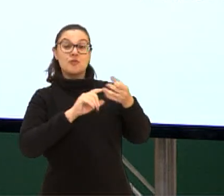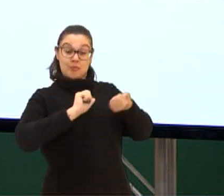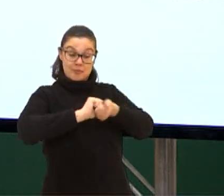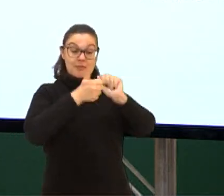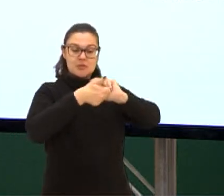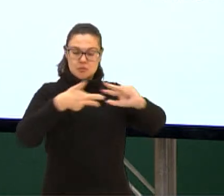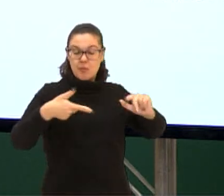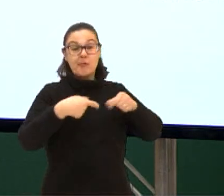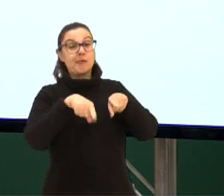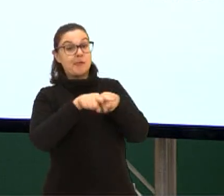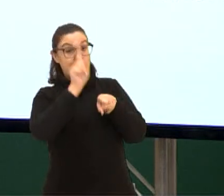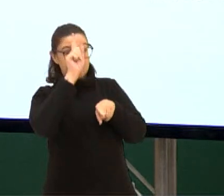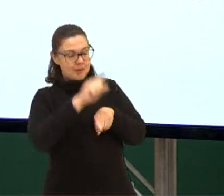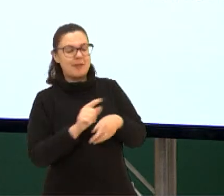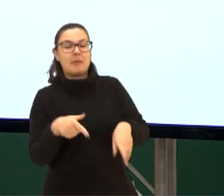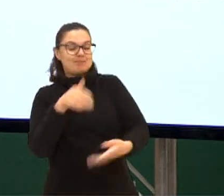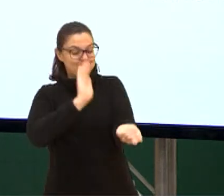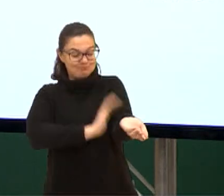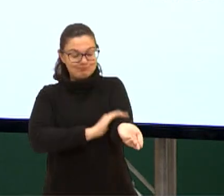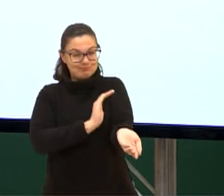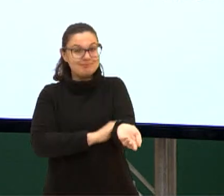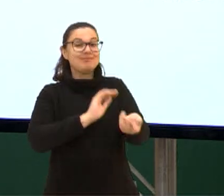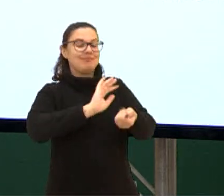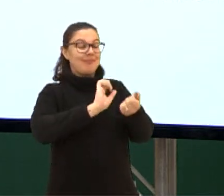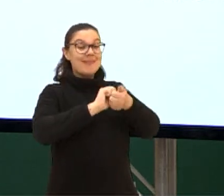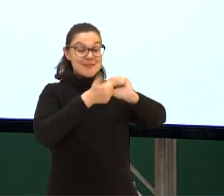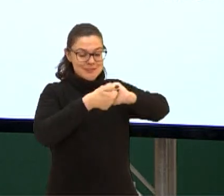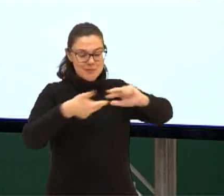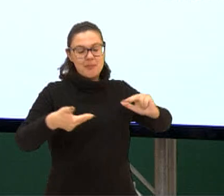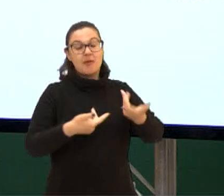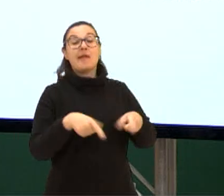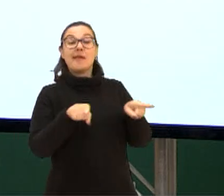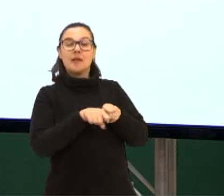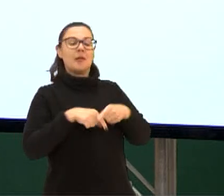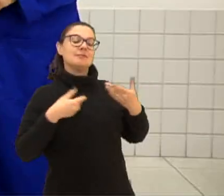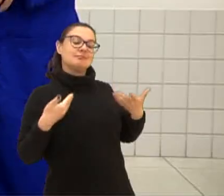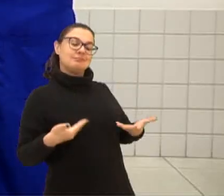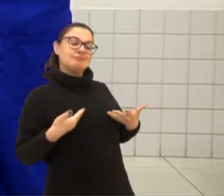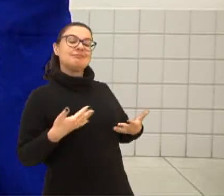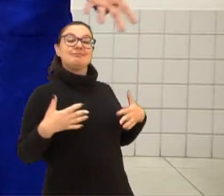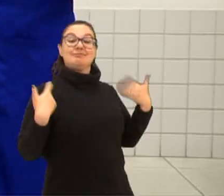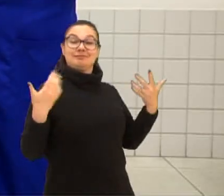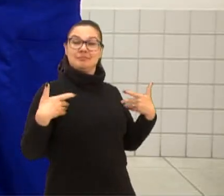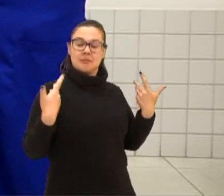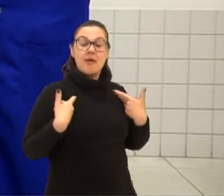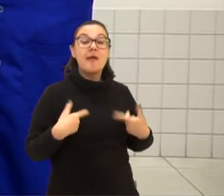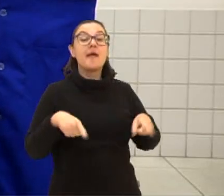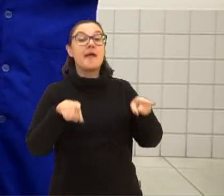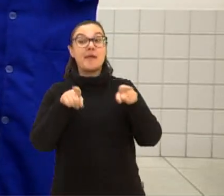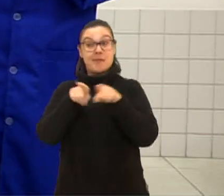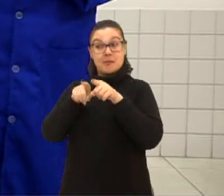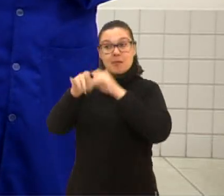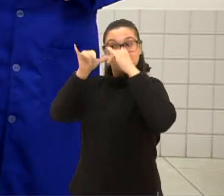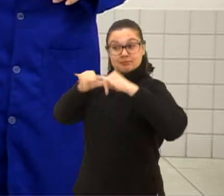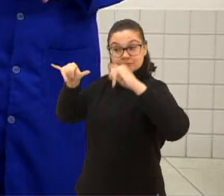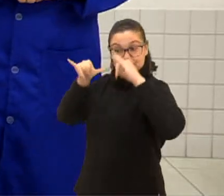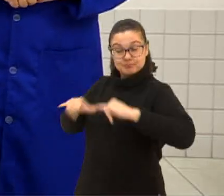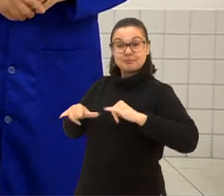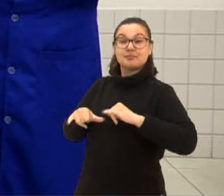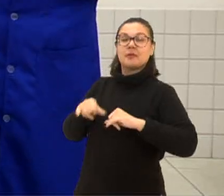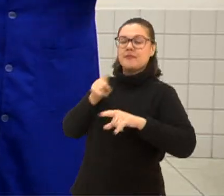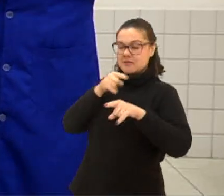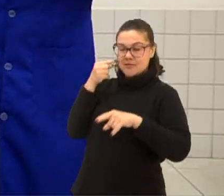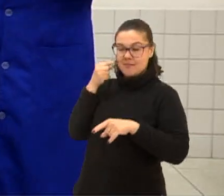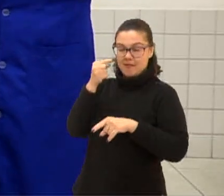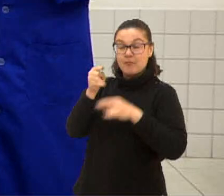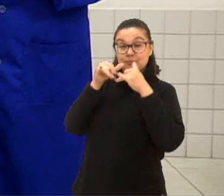esportes, que faz parte do DNA brasileiro, Sim, não é verdade? também. E também o entretenimento. Sim, e propagandas que a gente vai falar também daqui a pouquinho.